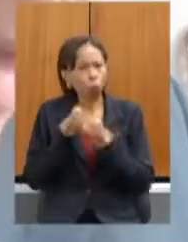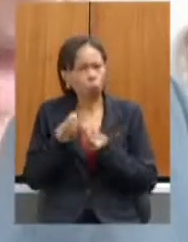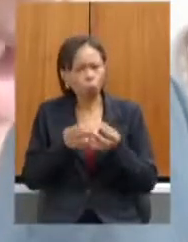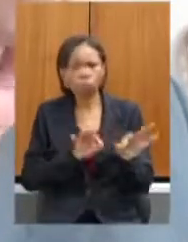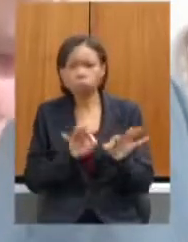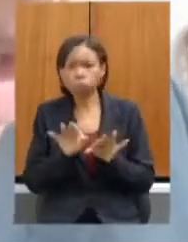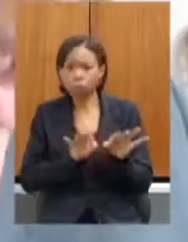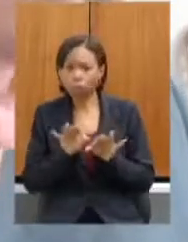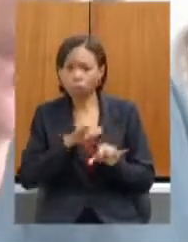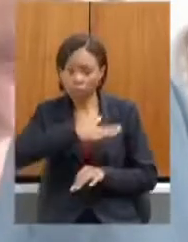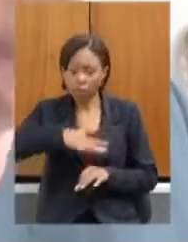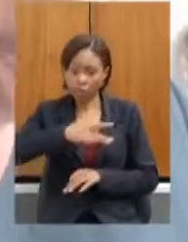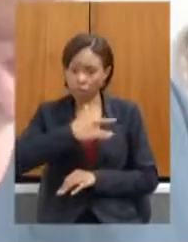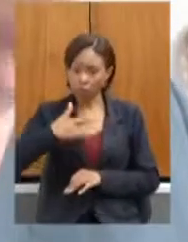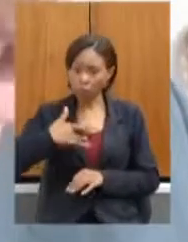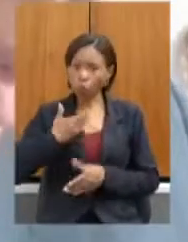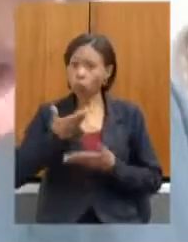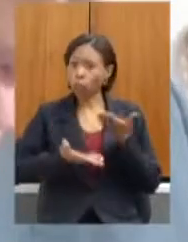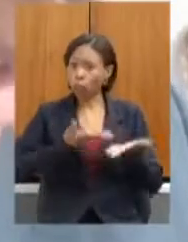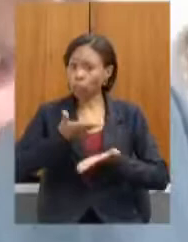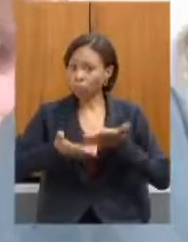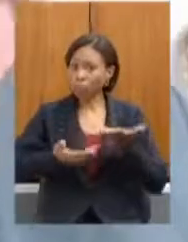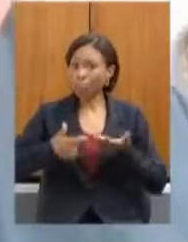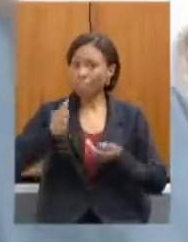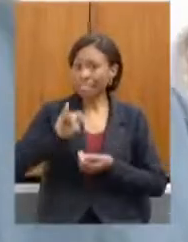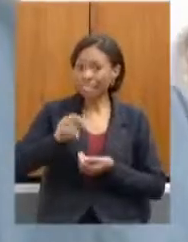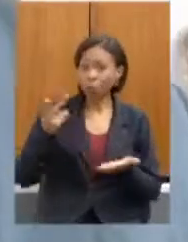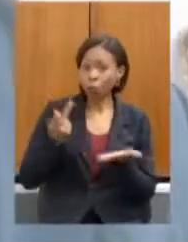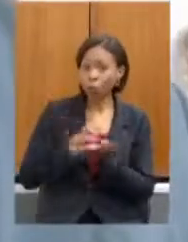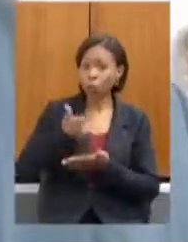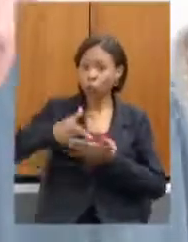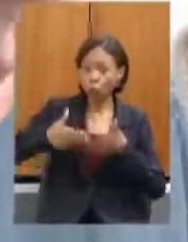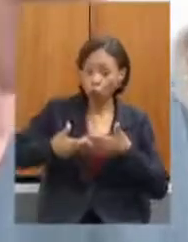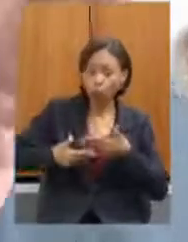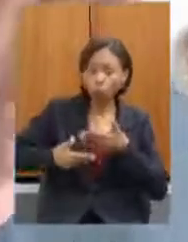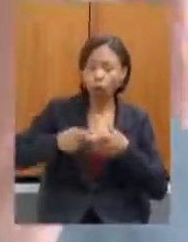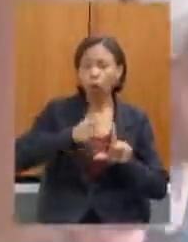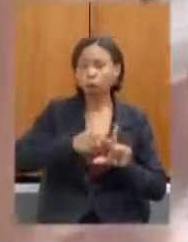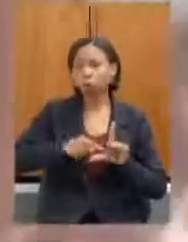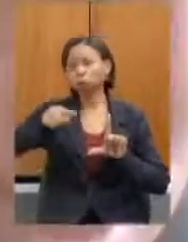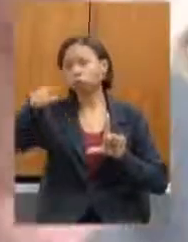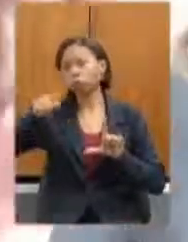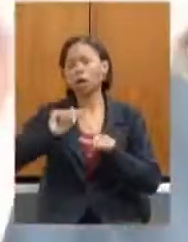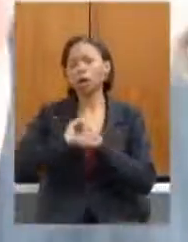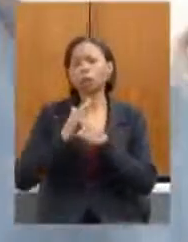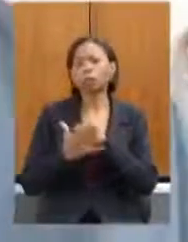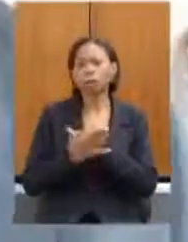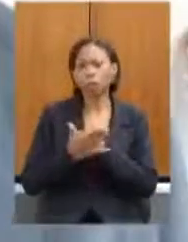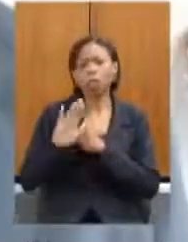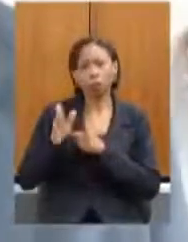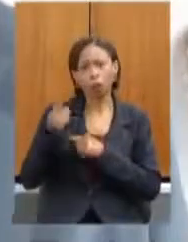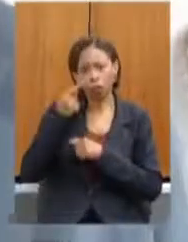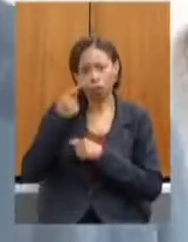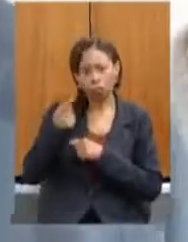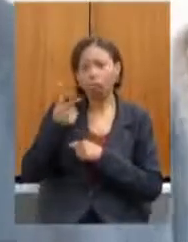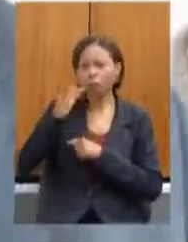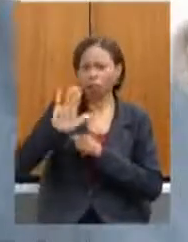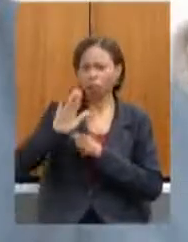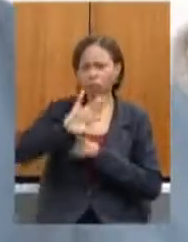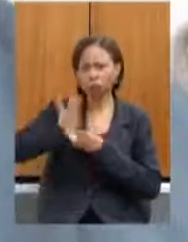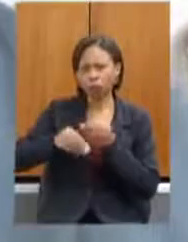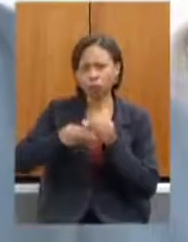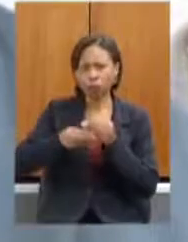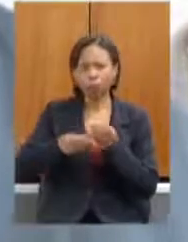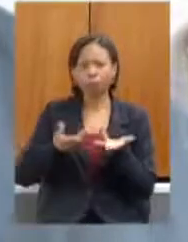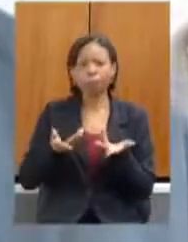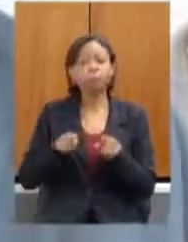preparação do serviço de Saúde do Estado para uma possível segunda onda também 20 secretário fez um explanações do início queria uma complementação gostaria